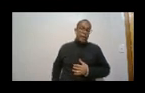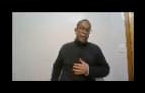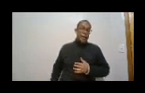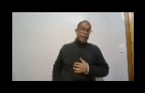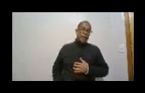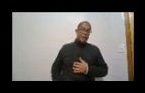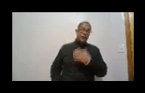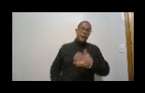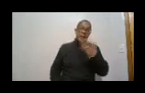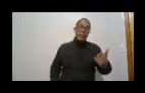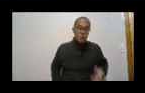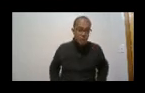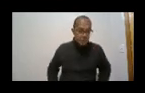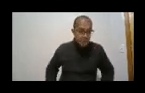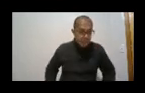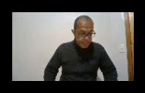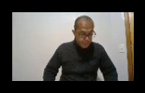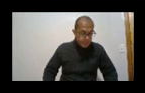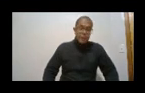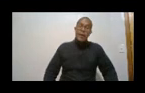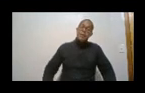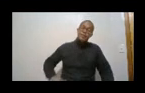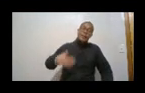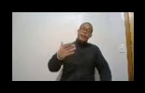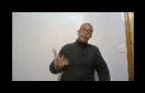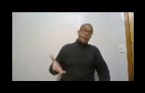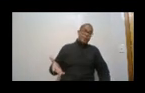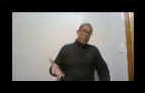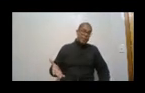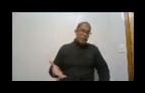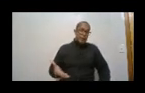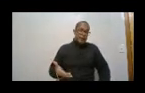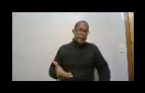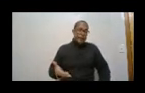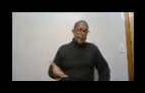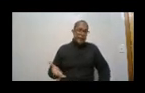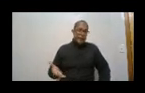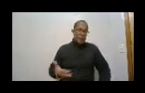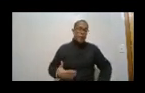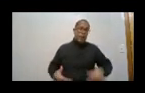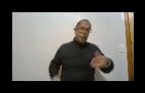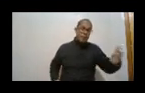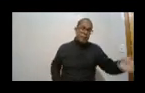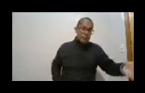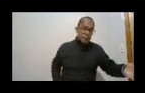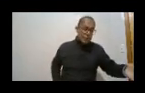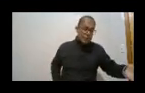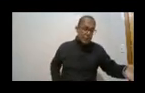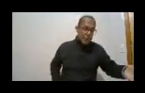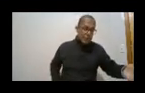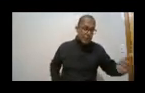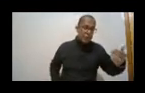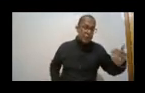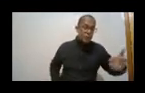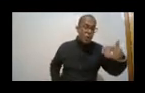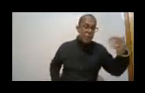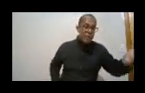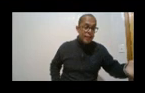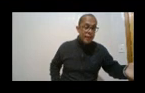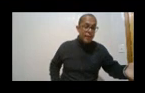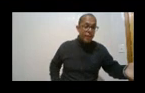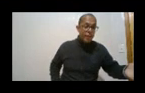efeito diferente do esperado. Da mesma maneira, por exemplo, é lógico que a gente entendeu já que